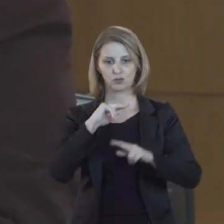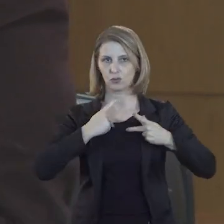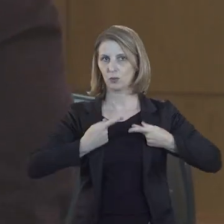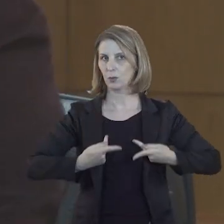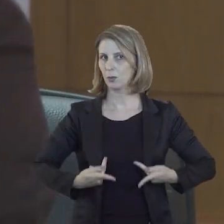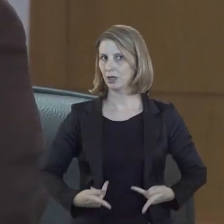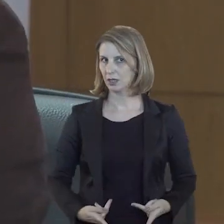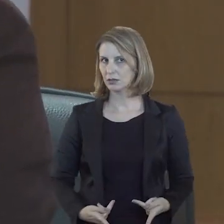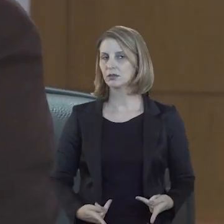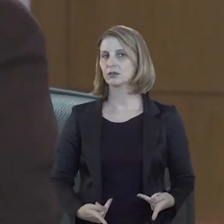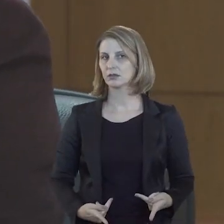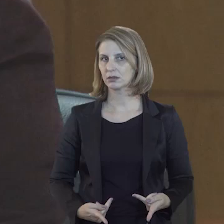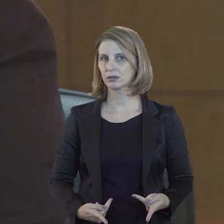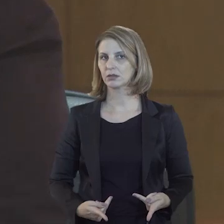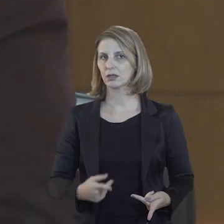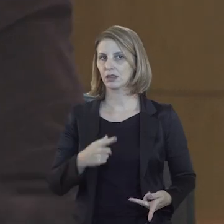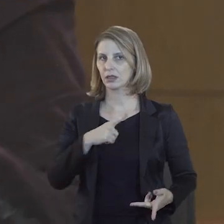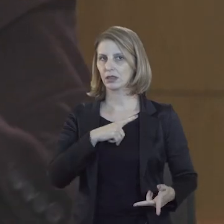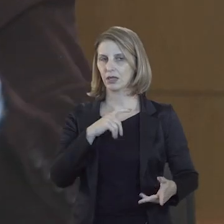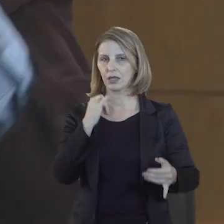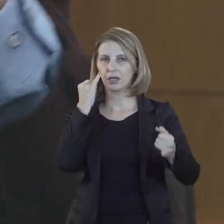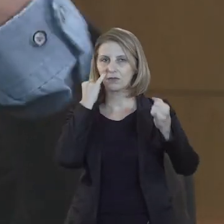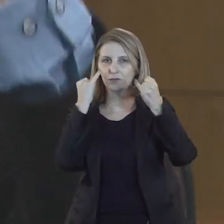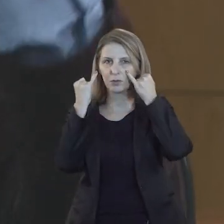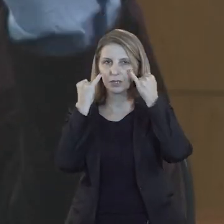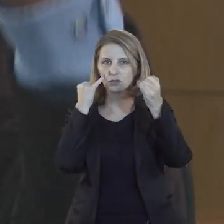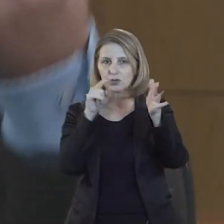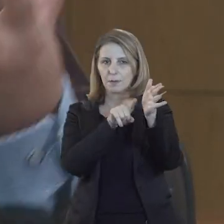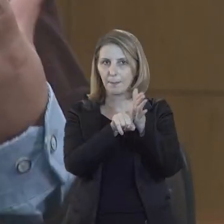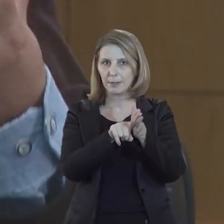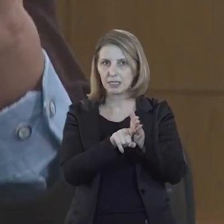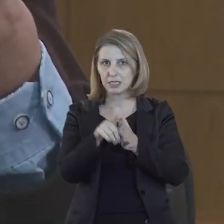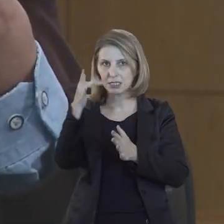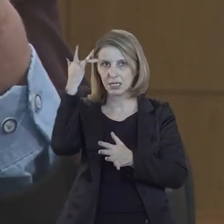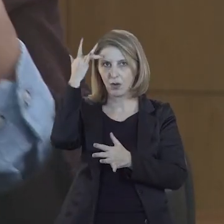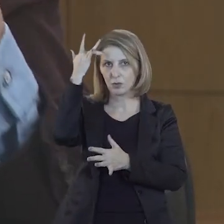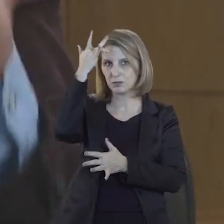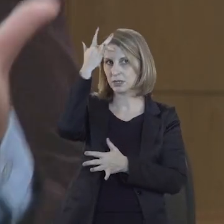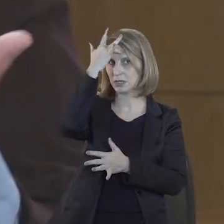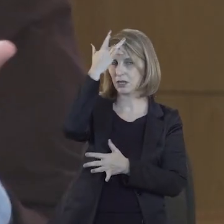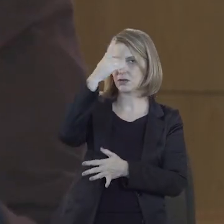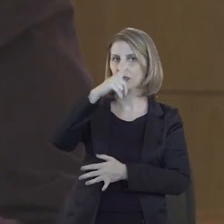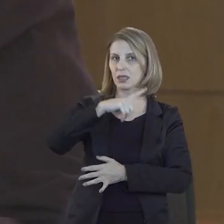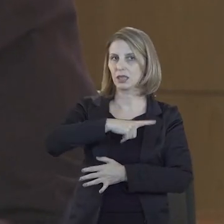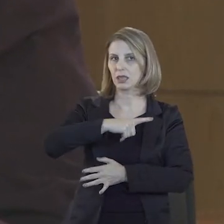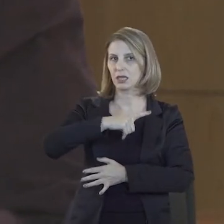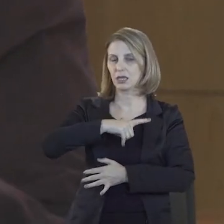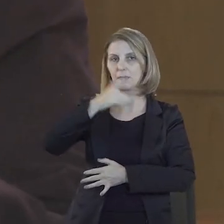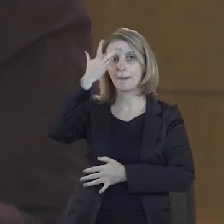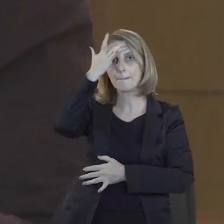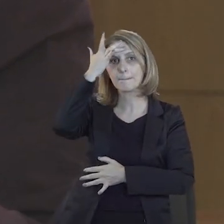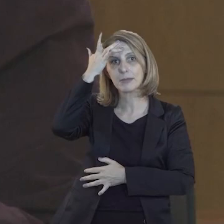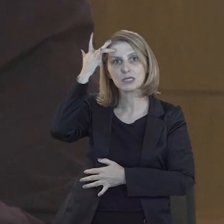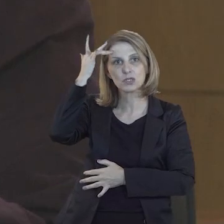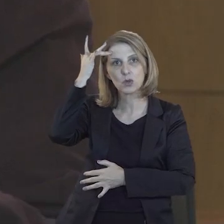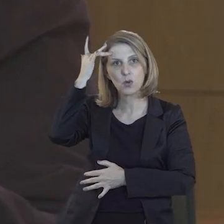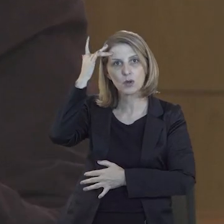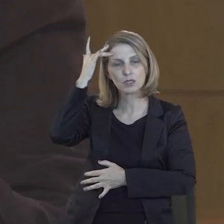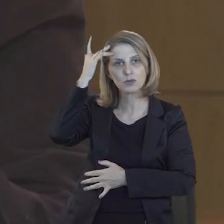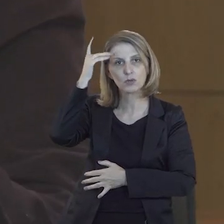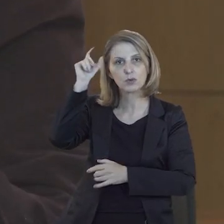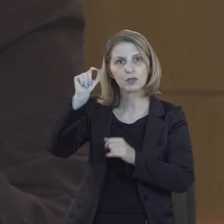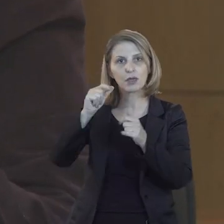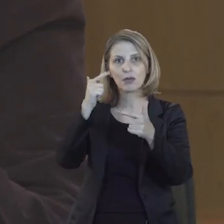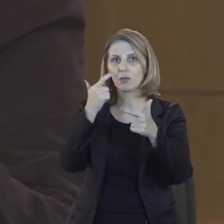forma, somos frágeis. Então, existem dados, informações sobre saúde mental que tem muita gente